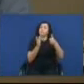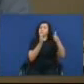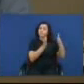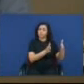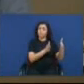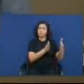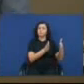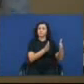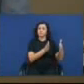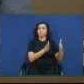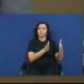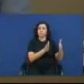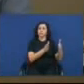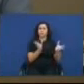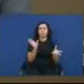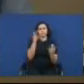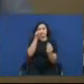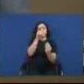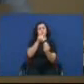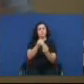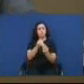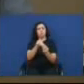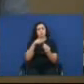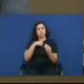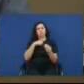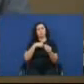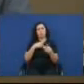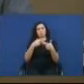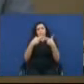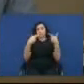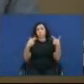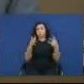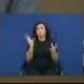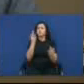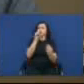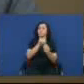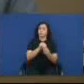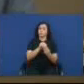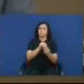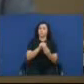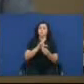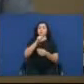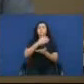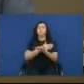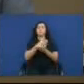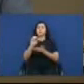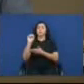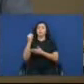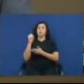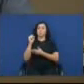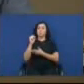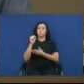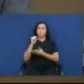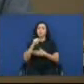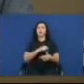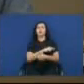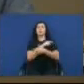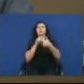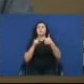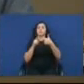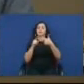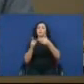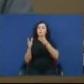fase, evidentemente que resumidamente, ela é mais complexa do que isso. A partir das 8, nós iremos para a segunda